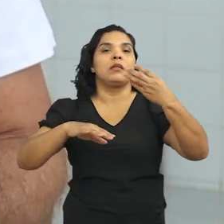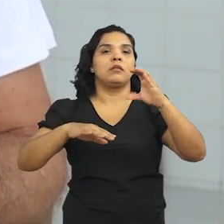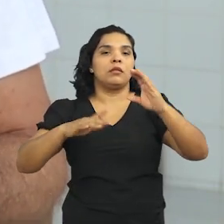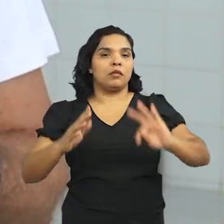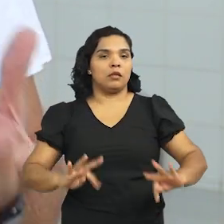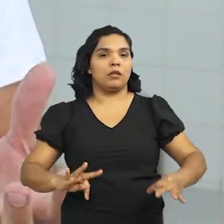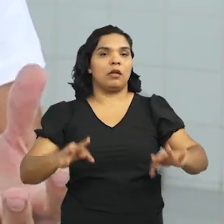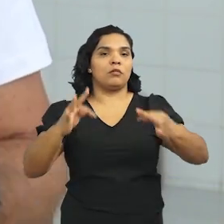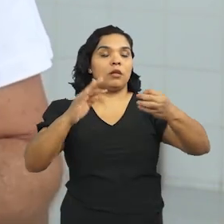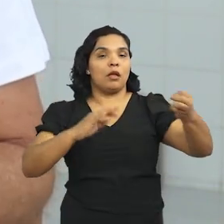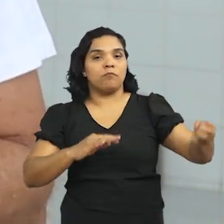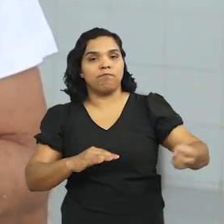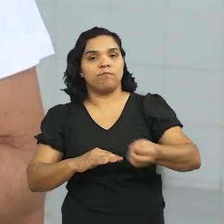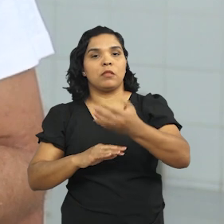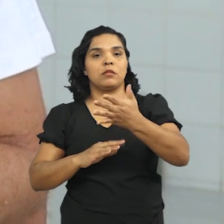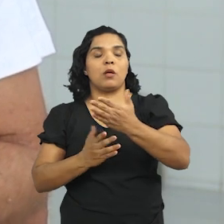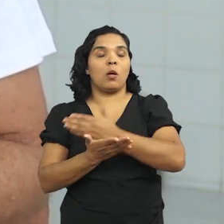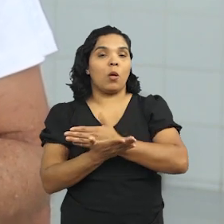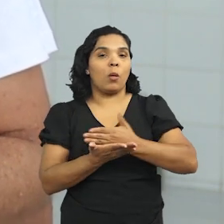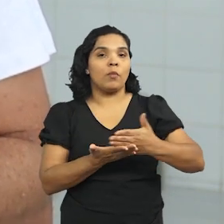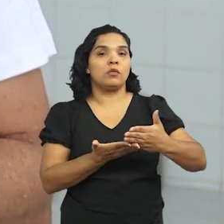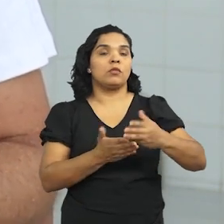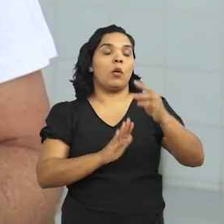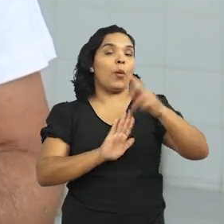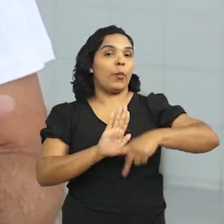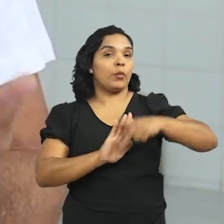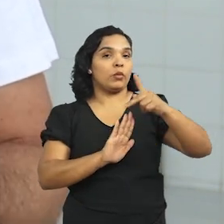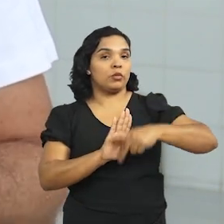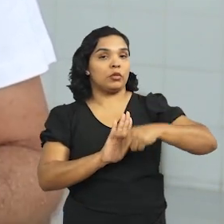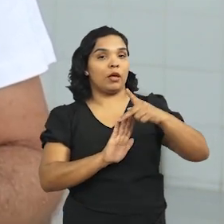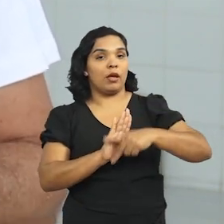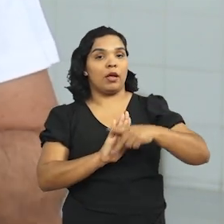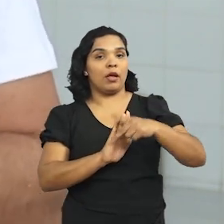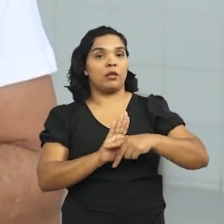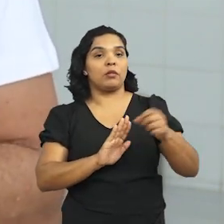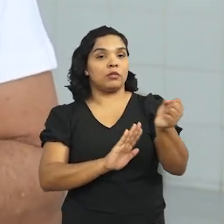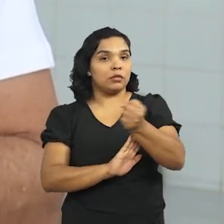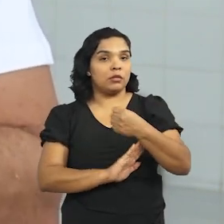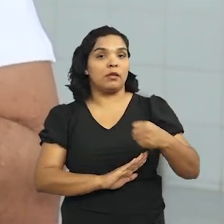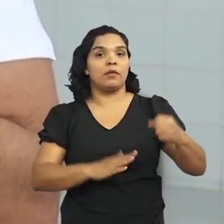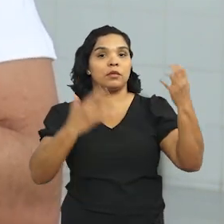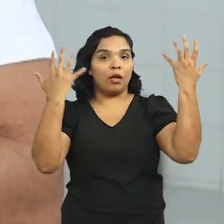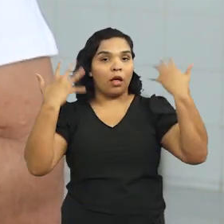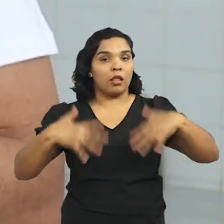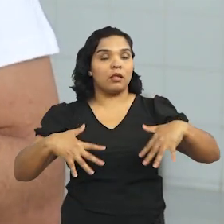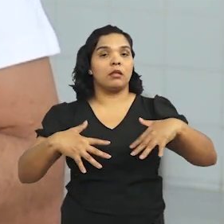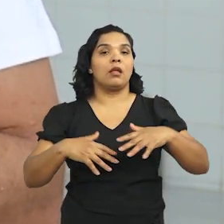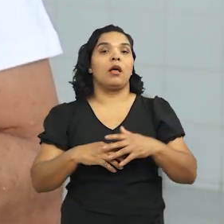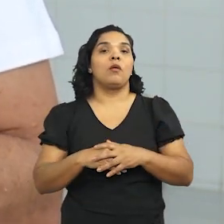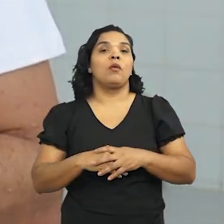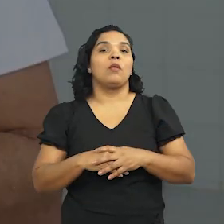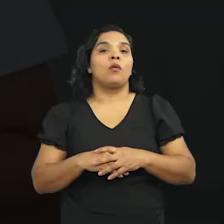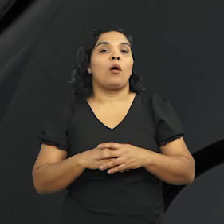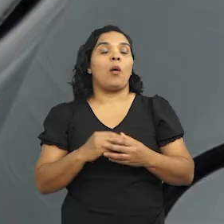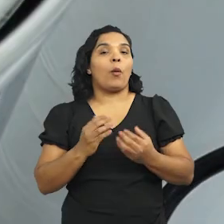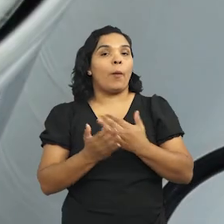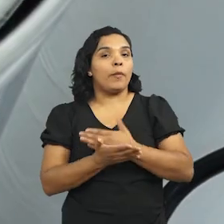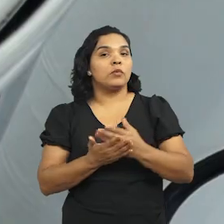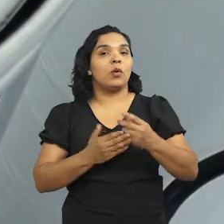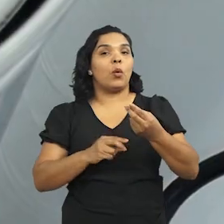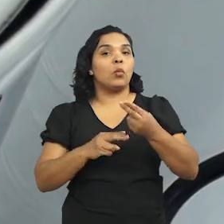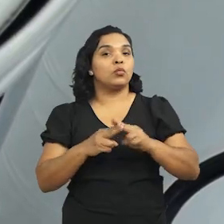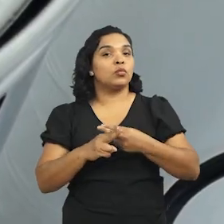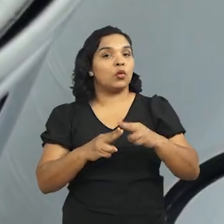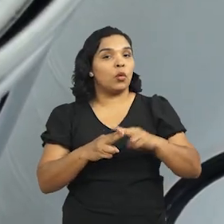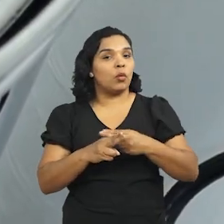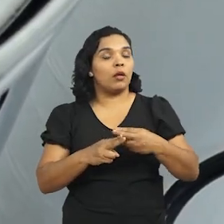difusão da ciência, tecnologia e inovação. Então a gente começou este projeto de cerveja artesanal com produção